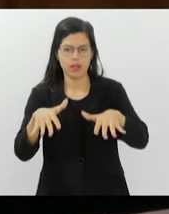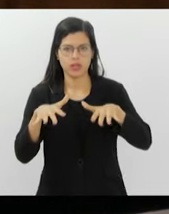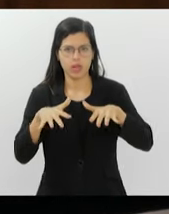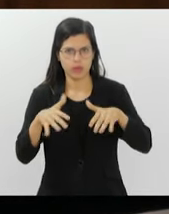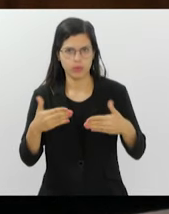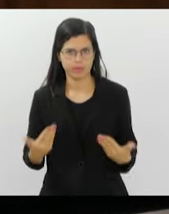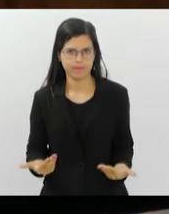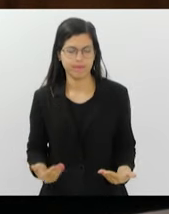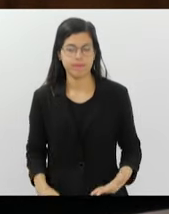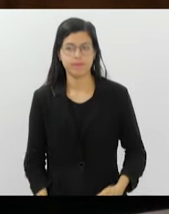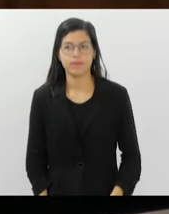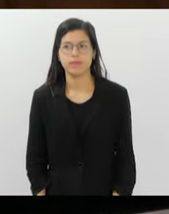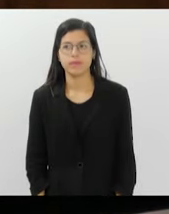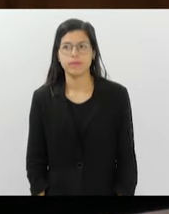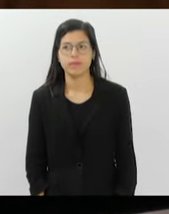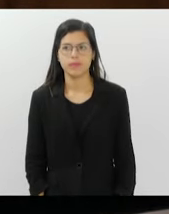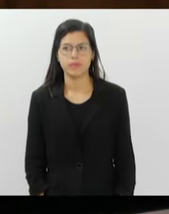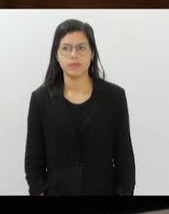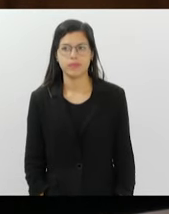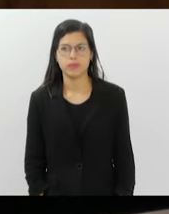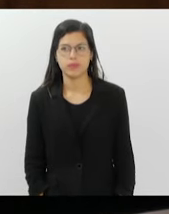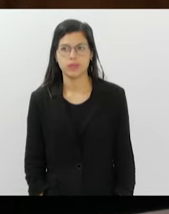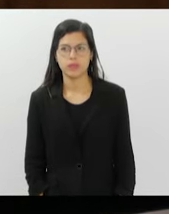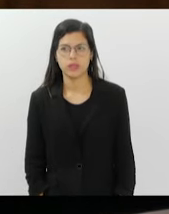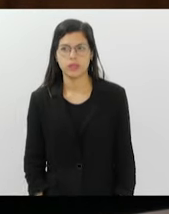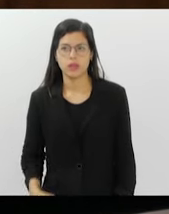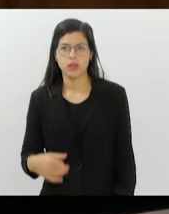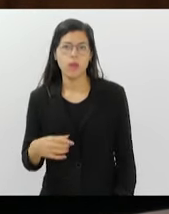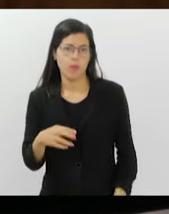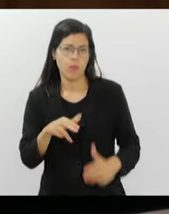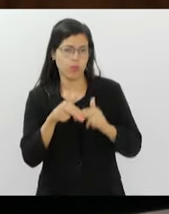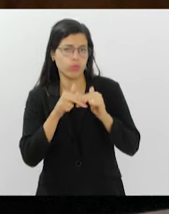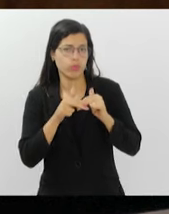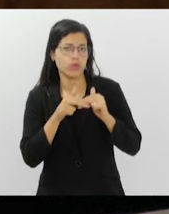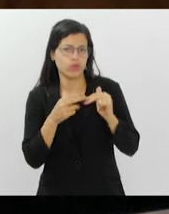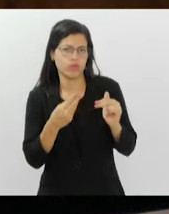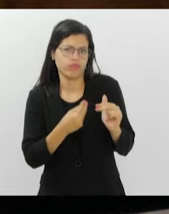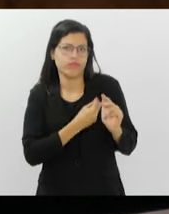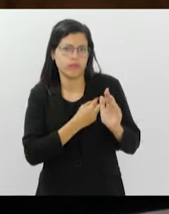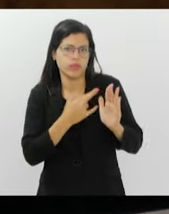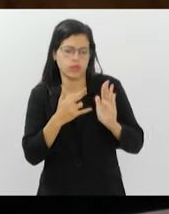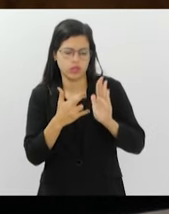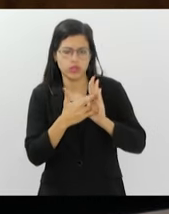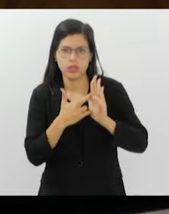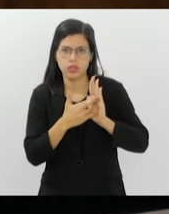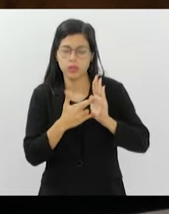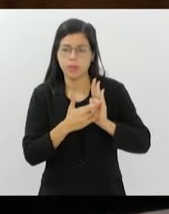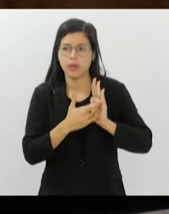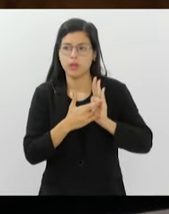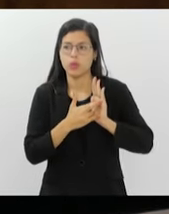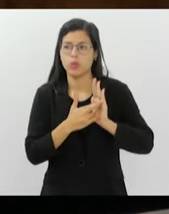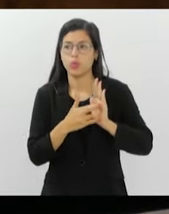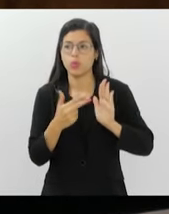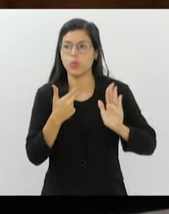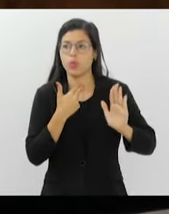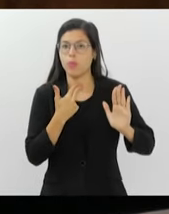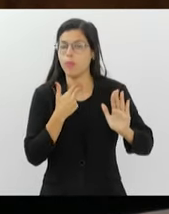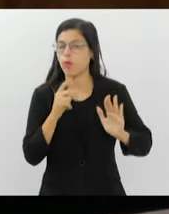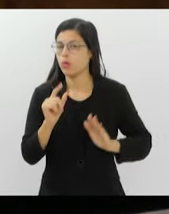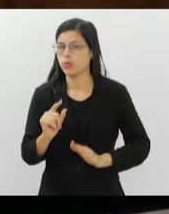n para isso existe Regimento Interno o que não pode tem toda a razão deputada Marta